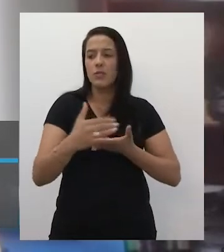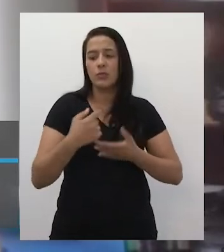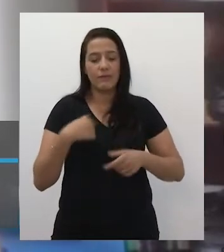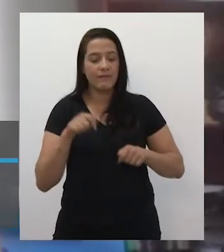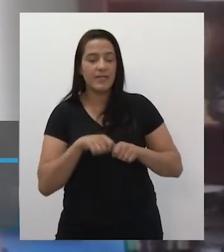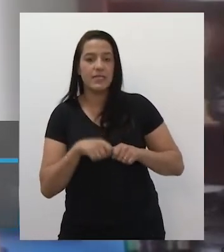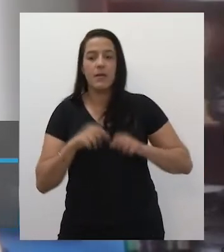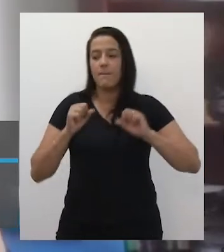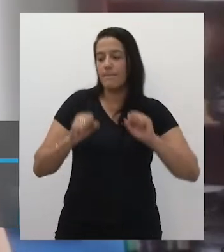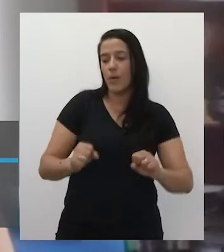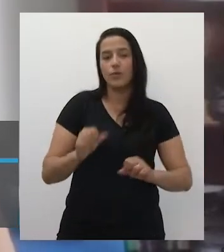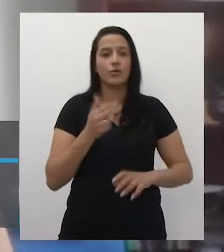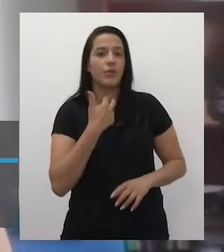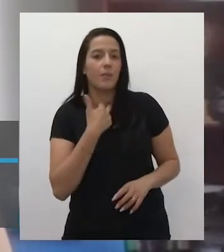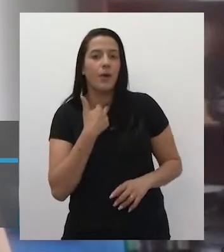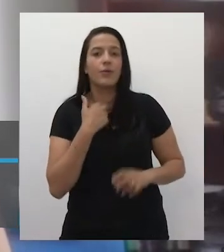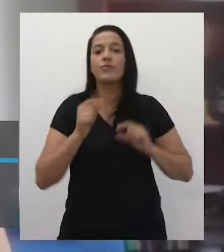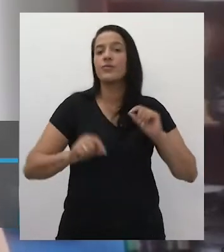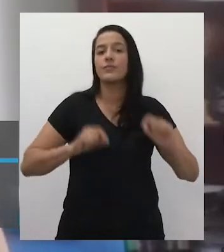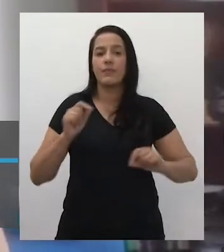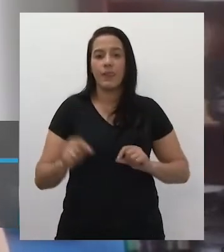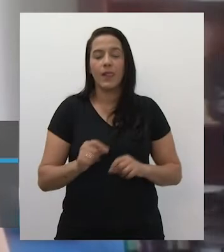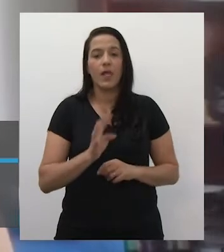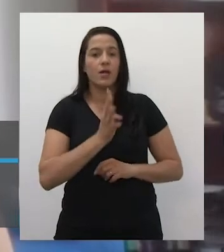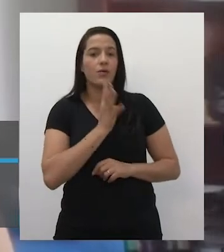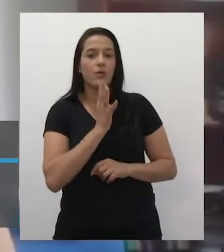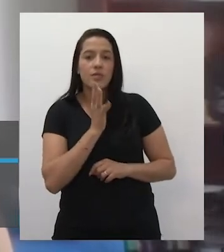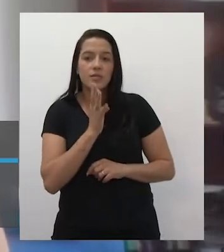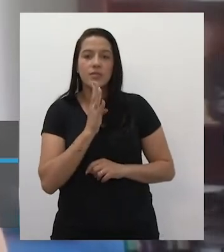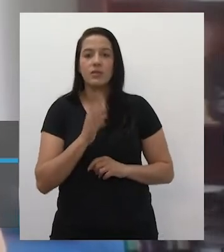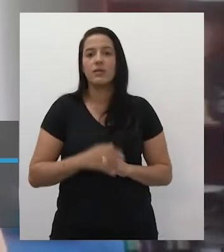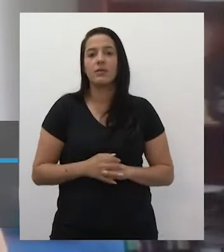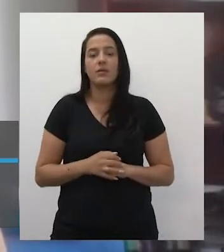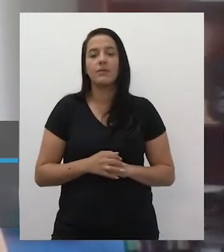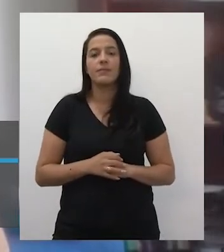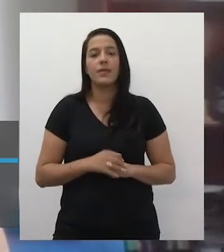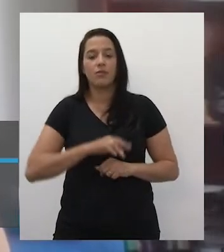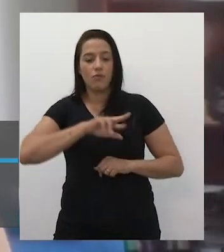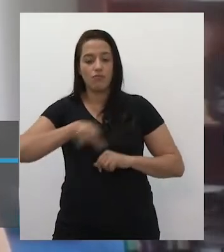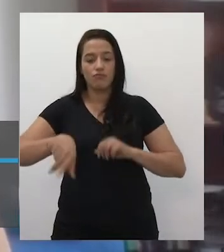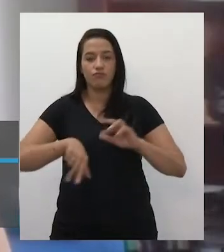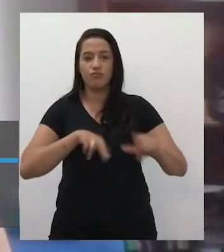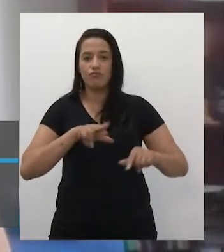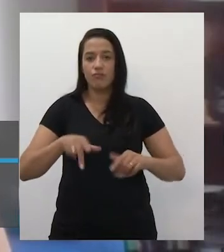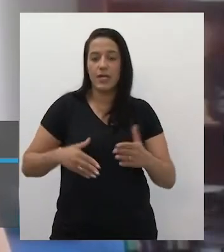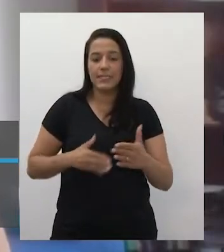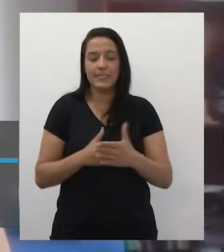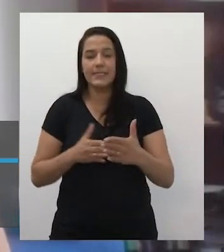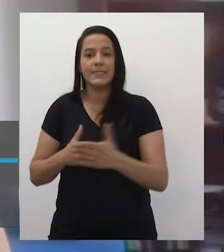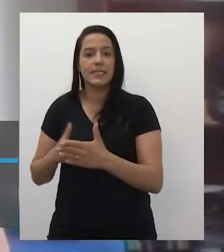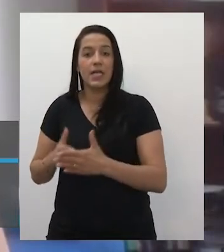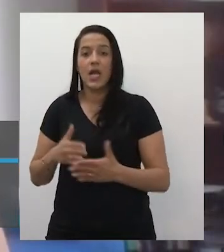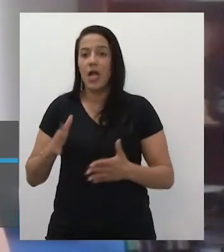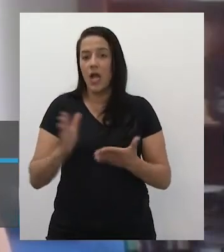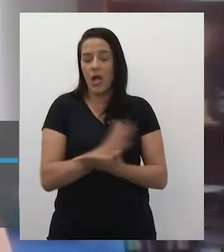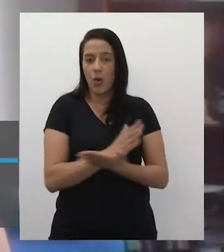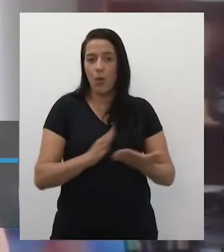no comecinho, falou que tiveram alguns momentos de frustração, né, justamente porque